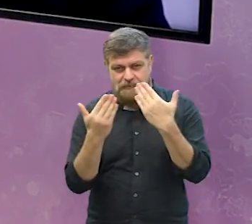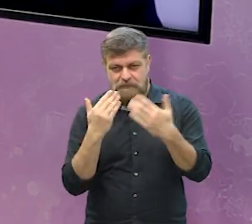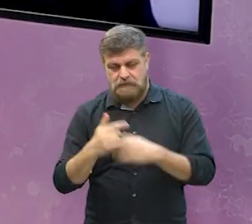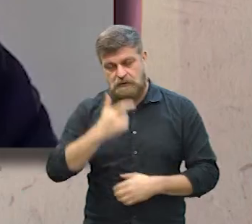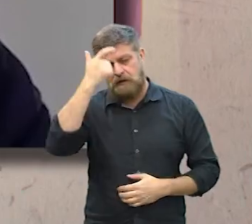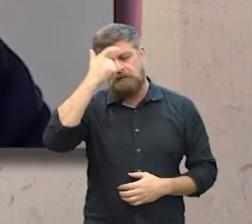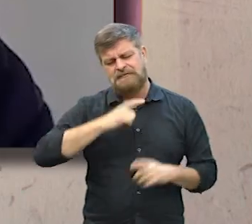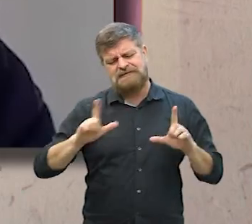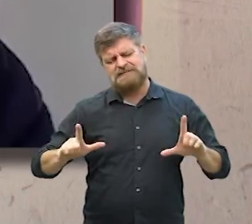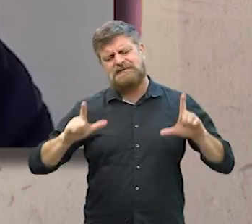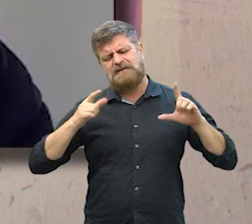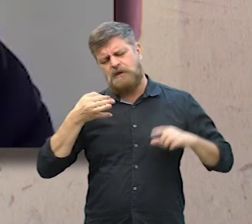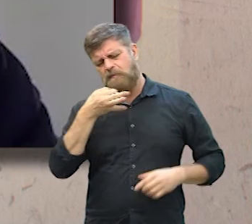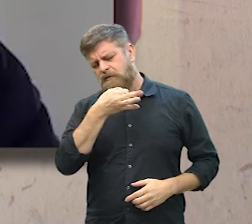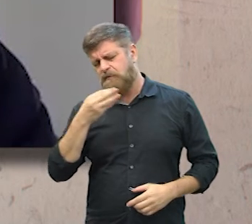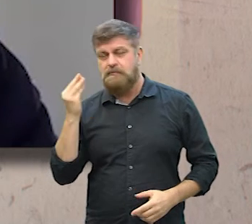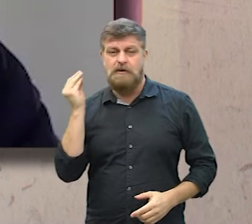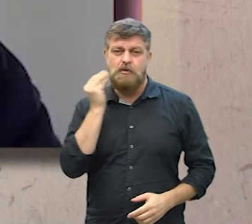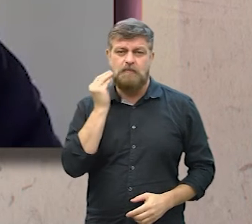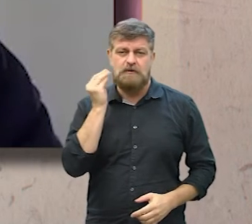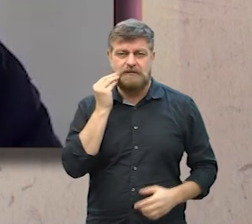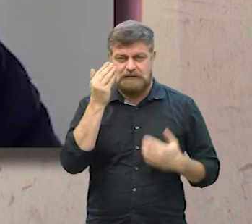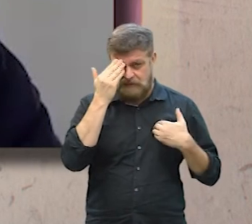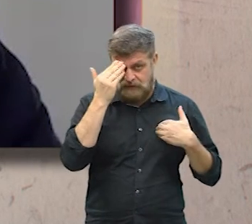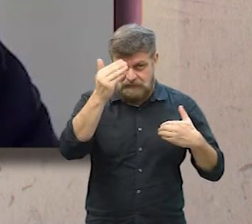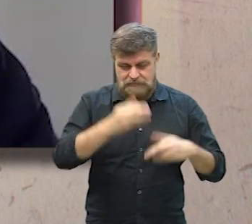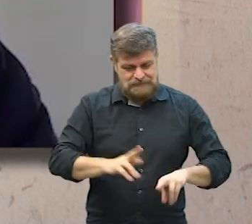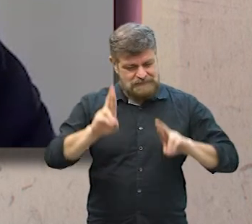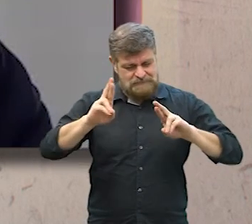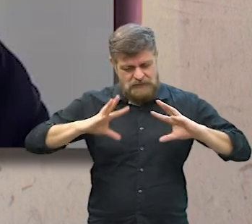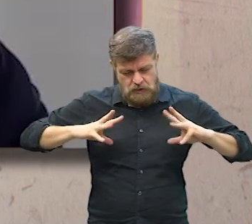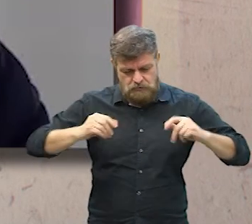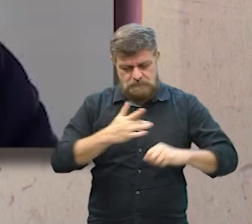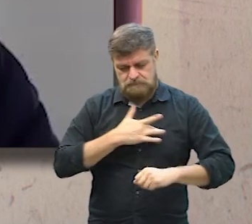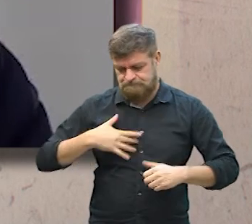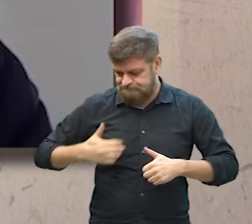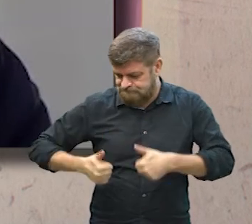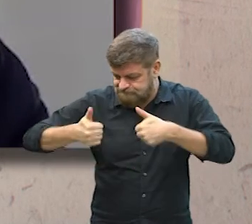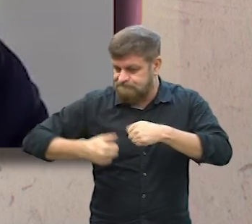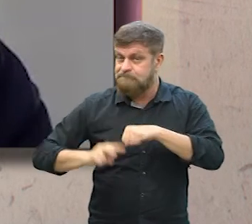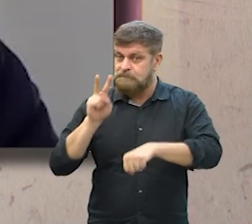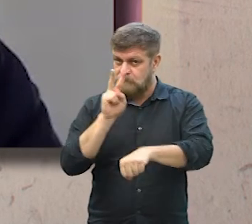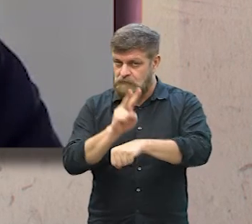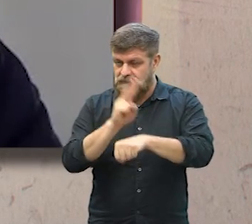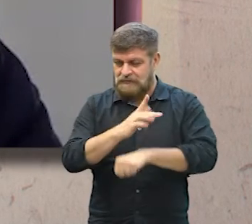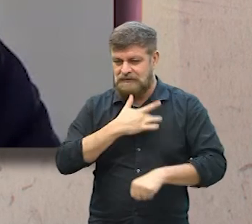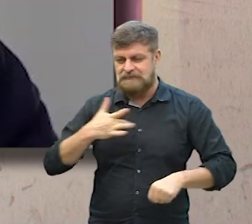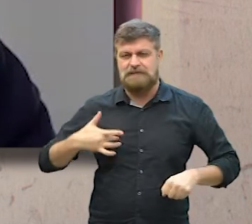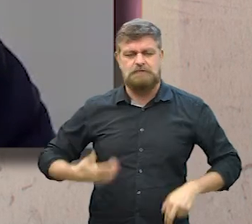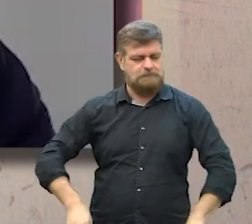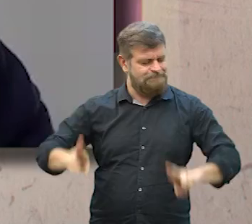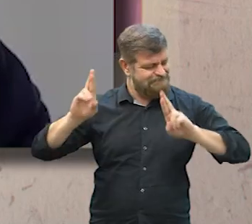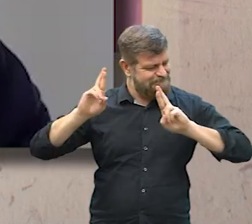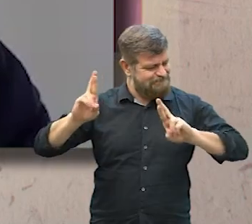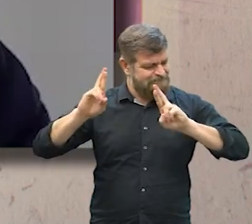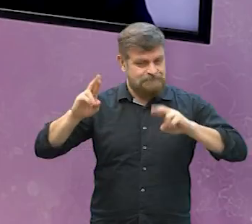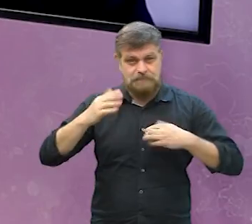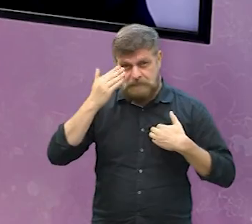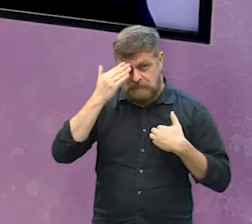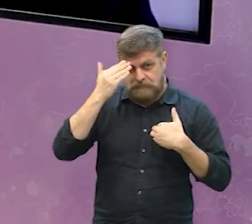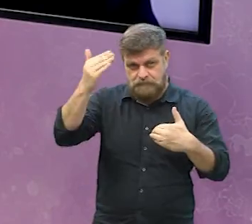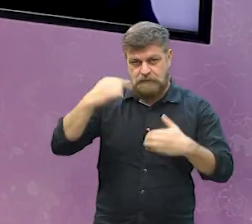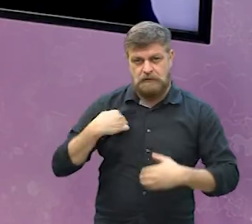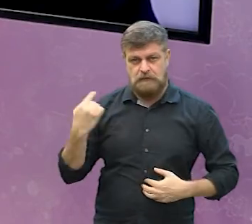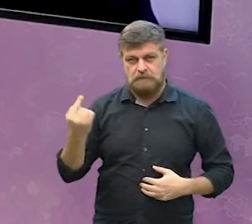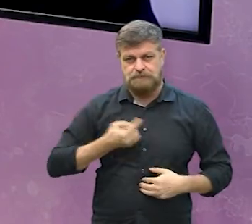convite, viu? Viviane, eu que agradeço pela oportunidade e espero que todos fiquem bem, continuem se cuidando, saúde para todos nós.